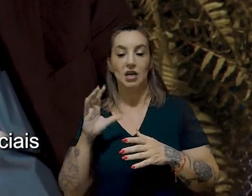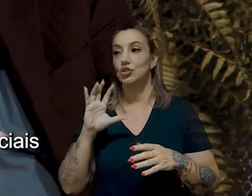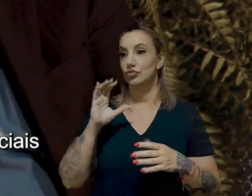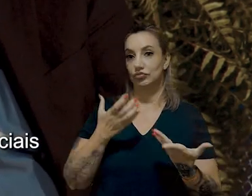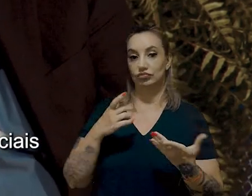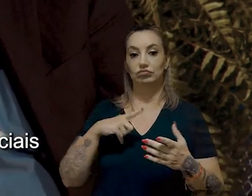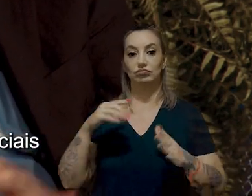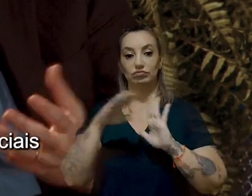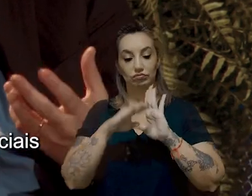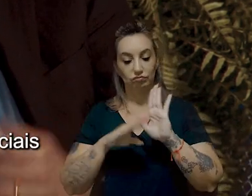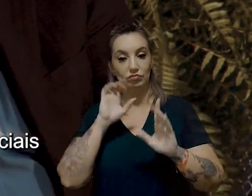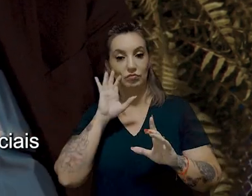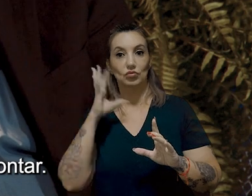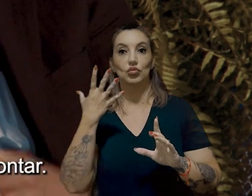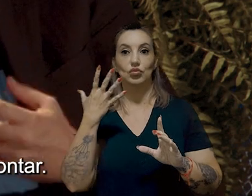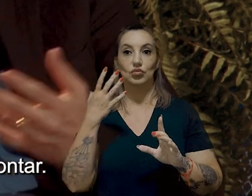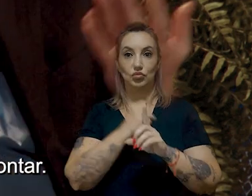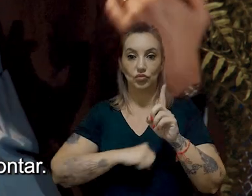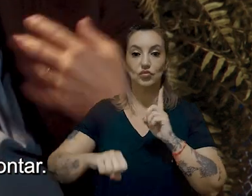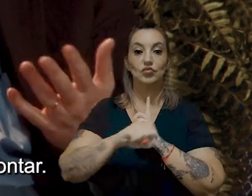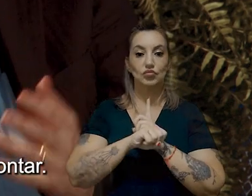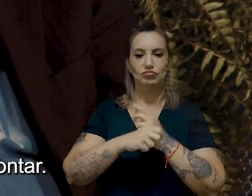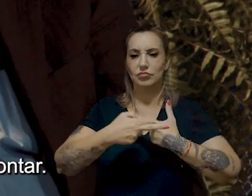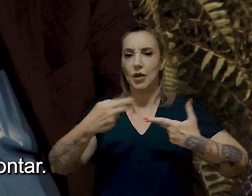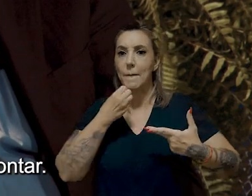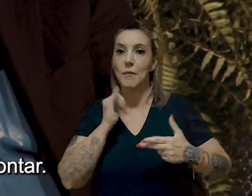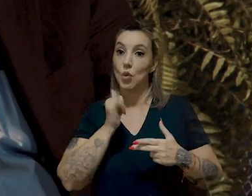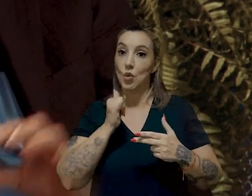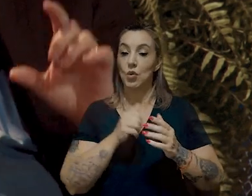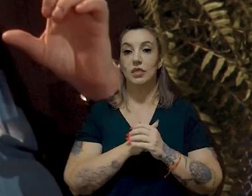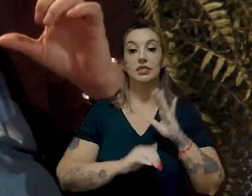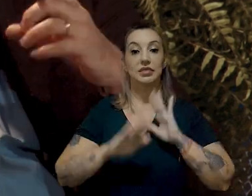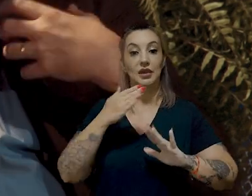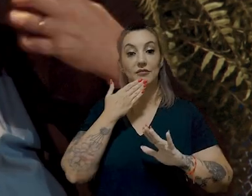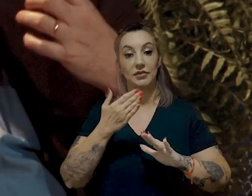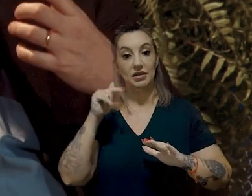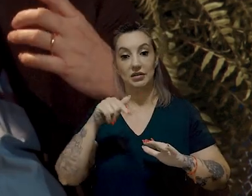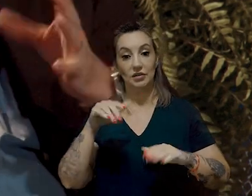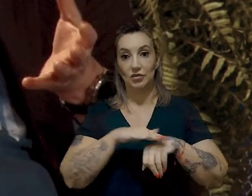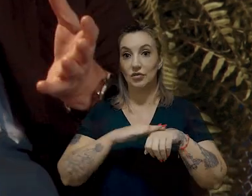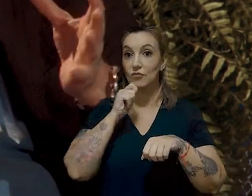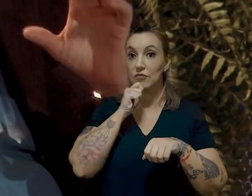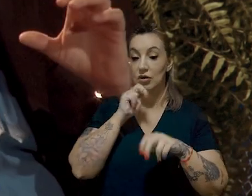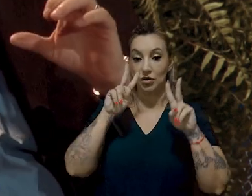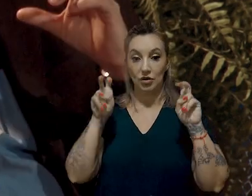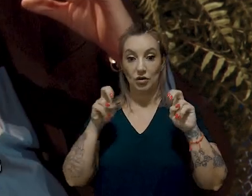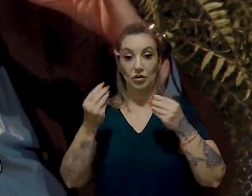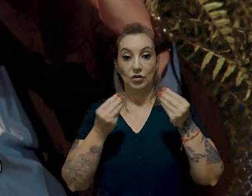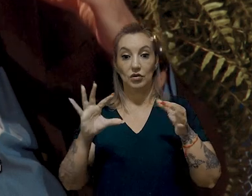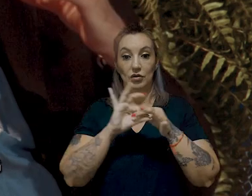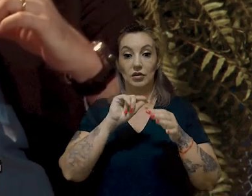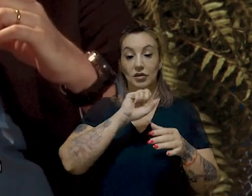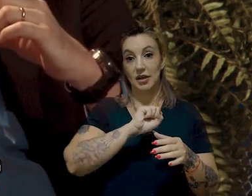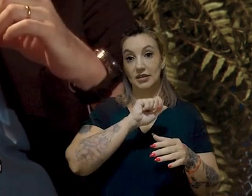de sociais ou programas sociais e a gente tem muitos casos bons para contar Talvez um pedido aqui nem conversamos sobre isso é